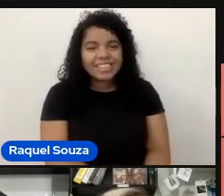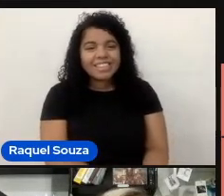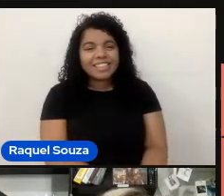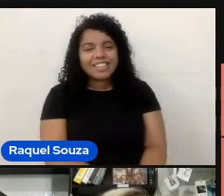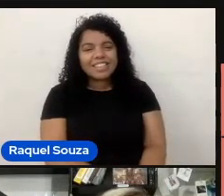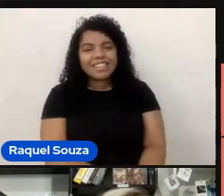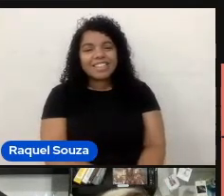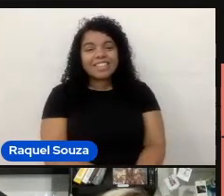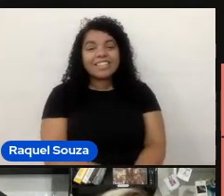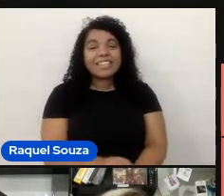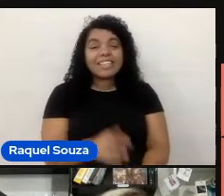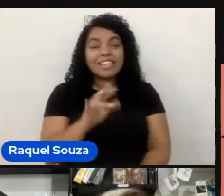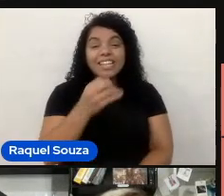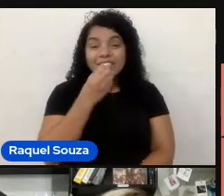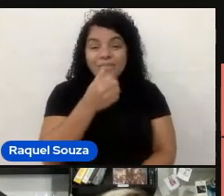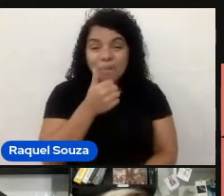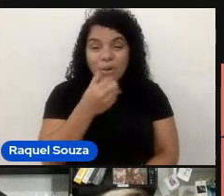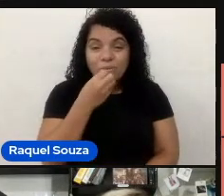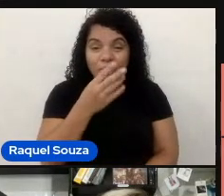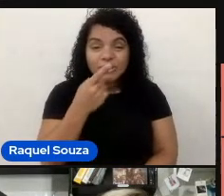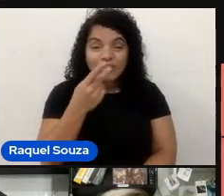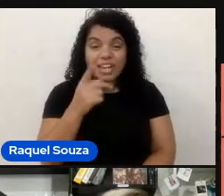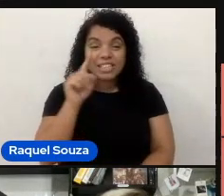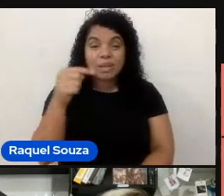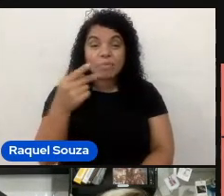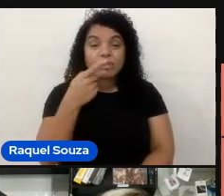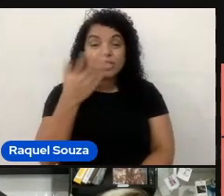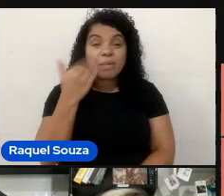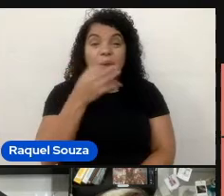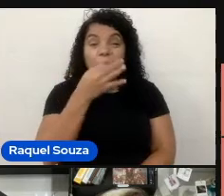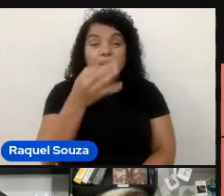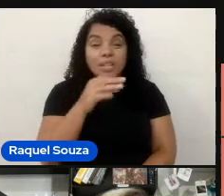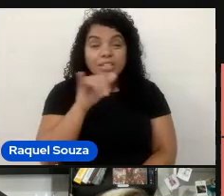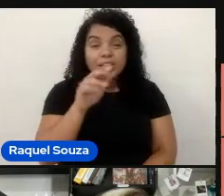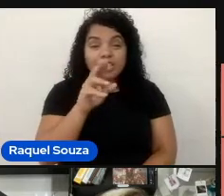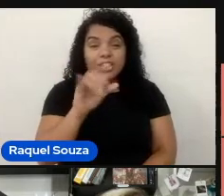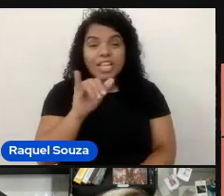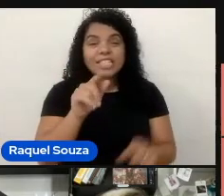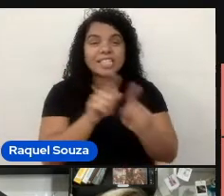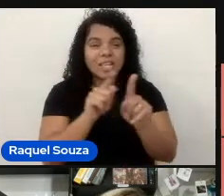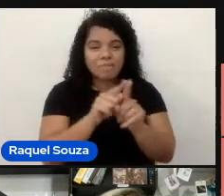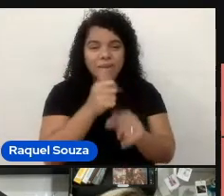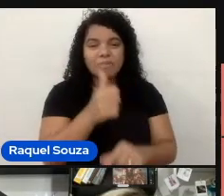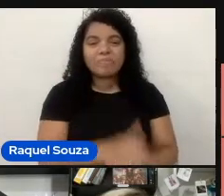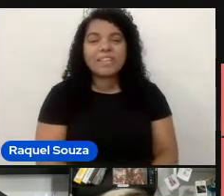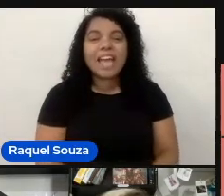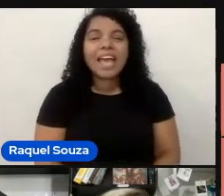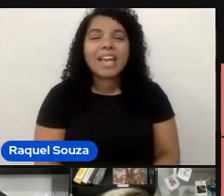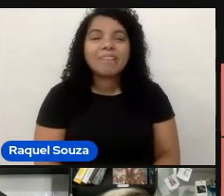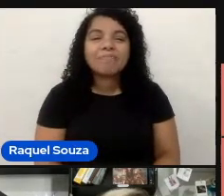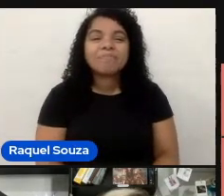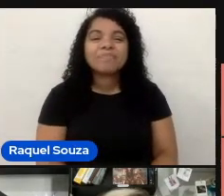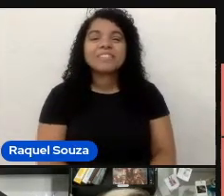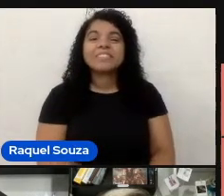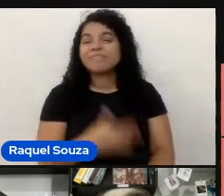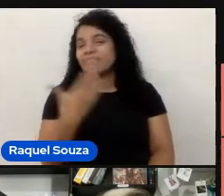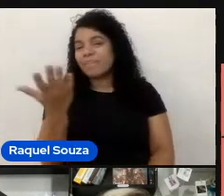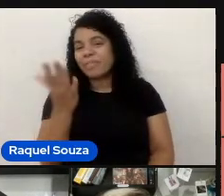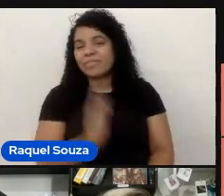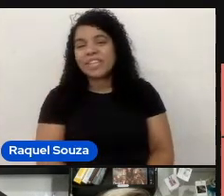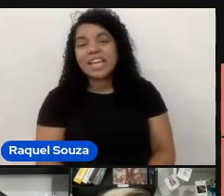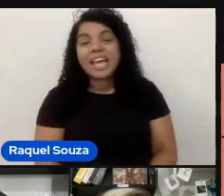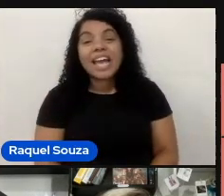Boa, posso falar, depois eu quero saber a opinião da Jaci também, beleza? Bom, gente, a gente